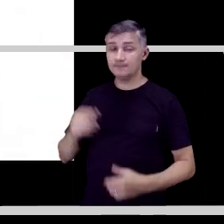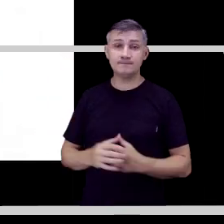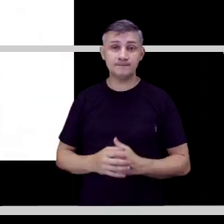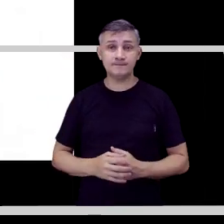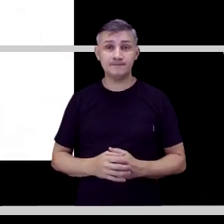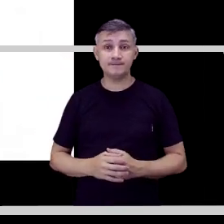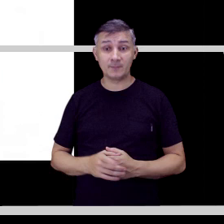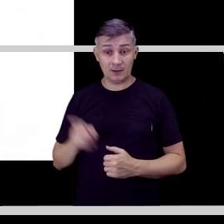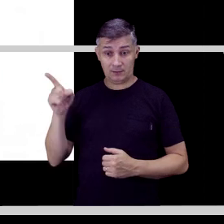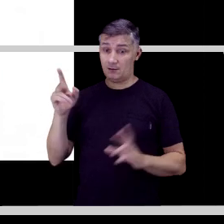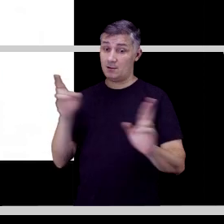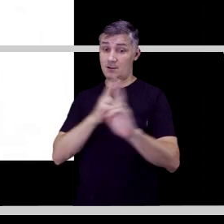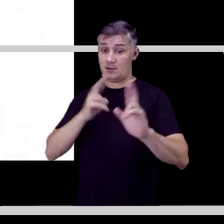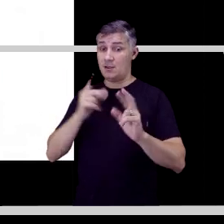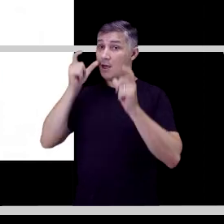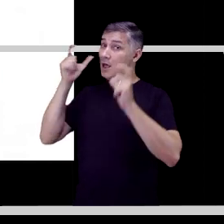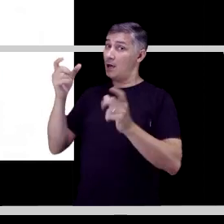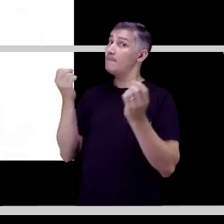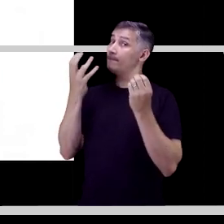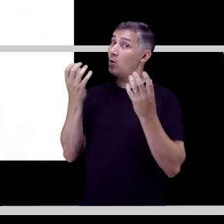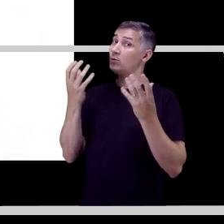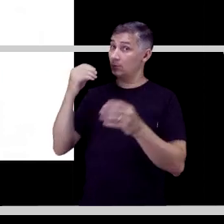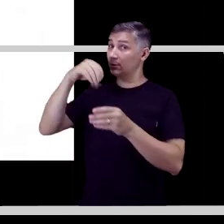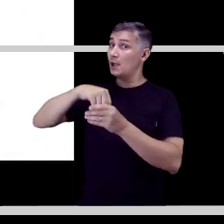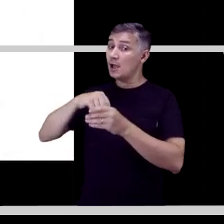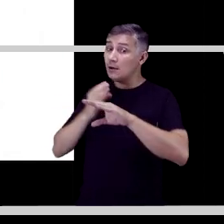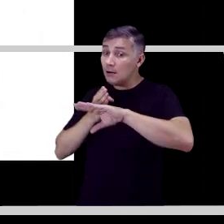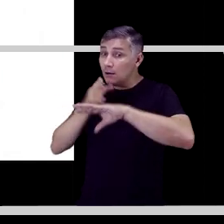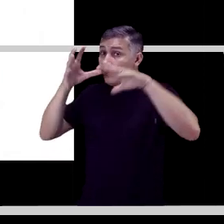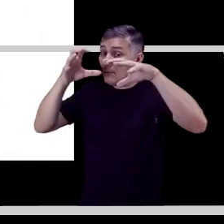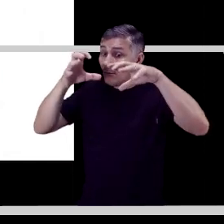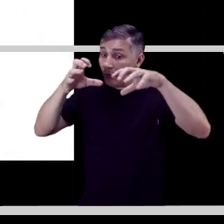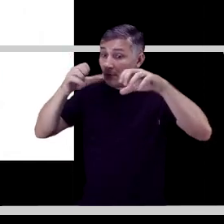ligeiramente se escurecendo à medida que a gente vai adentrando dentro do edifício.